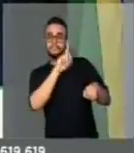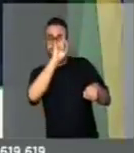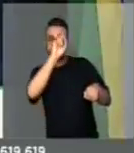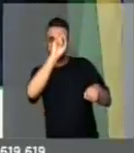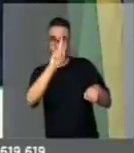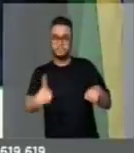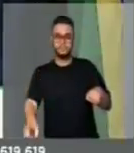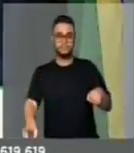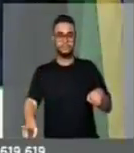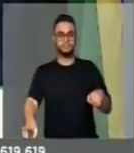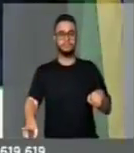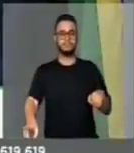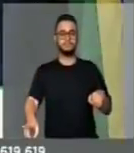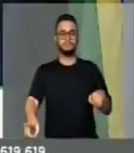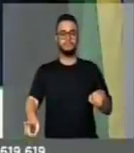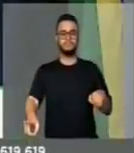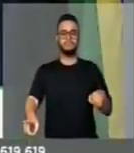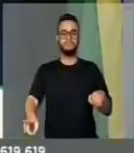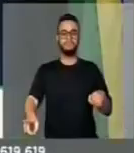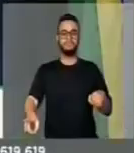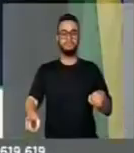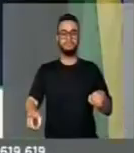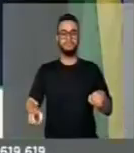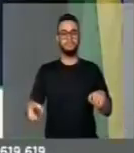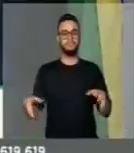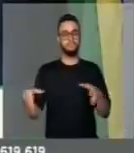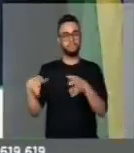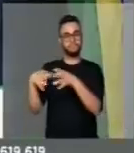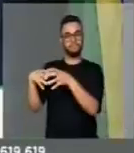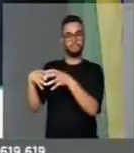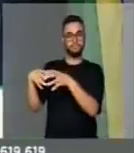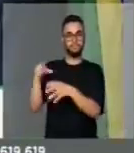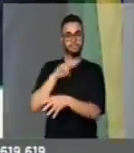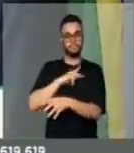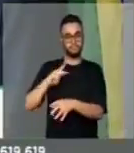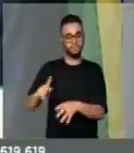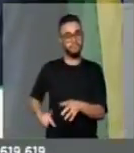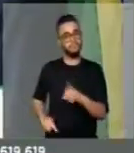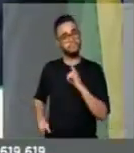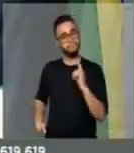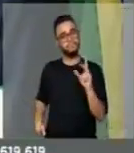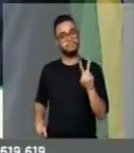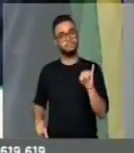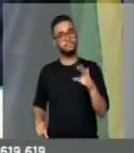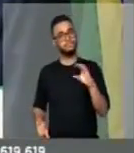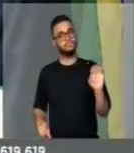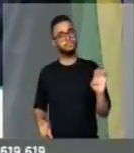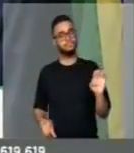determina que a chapa presidencial tenha um vice para acompanhar o titular.